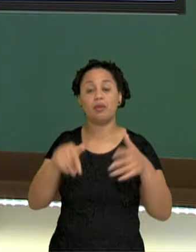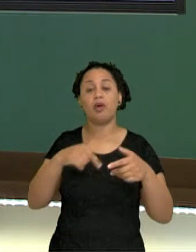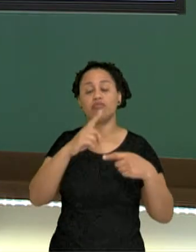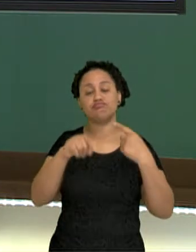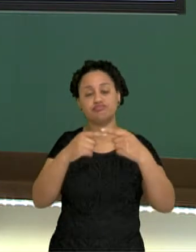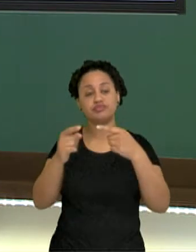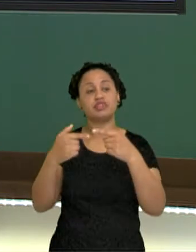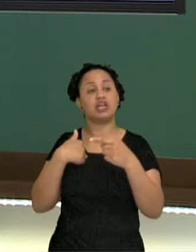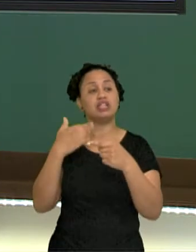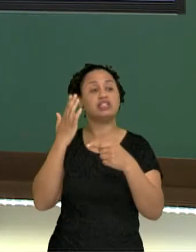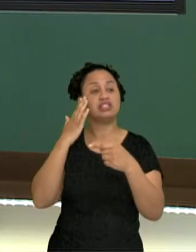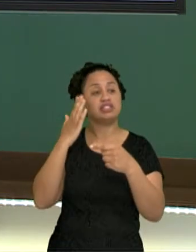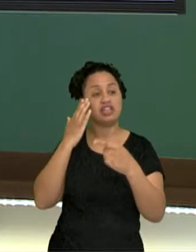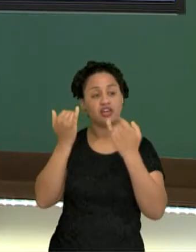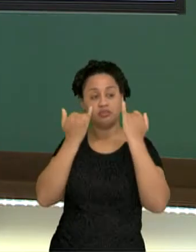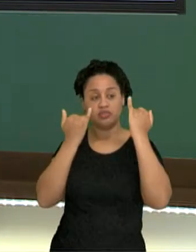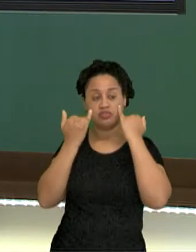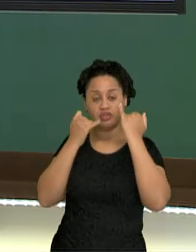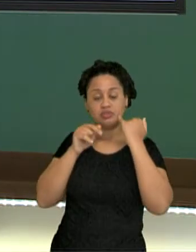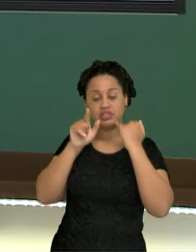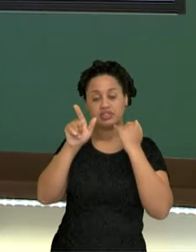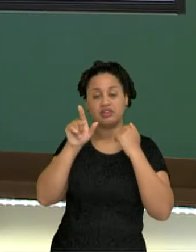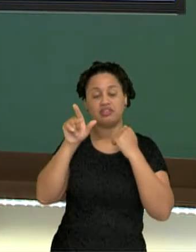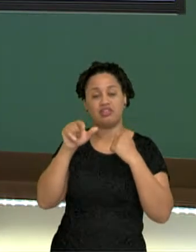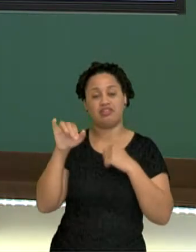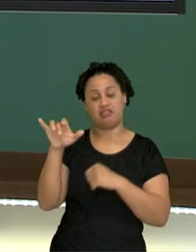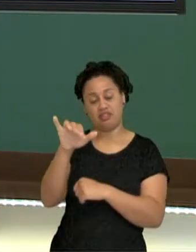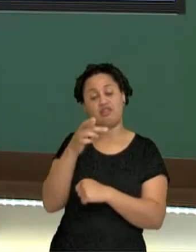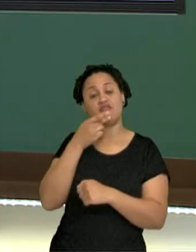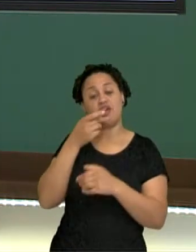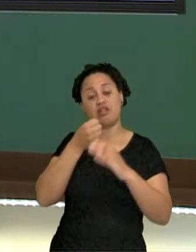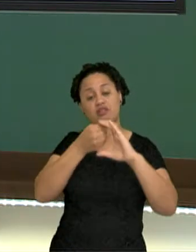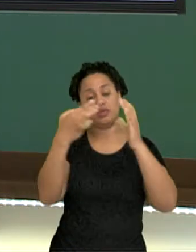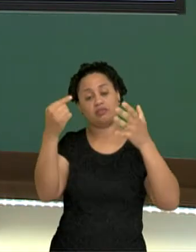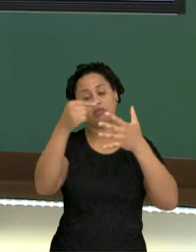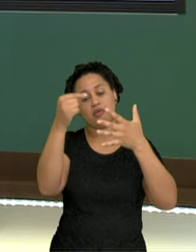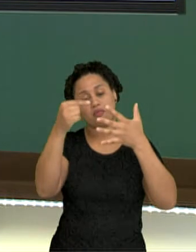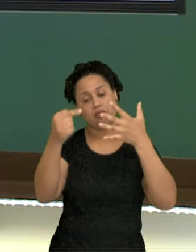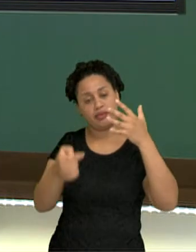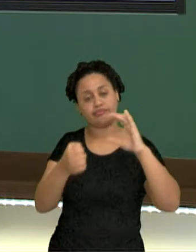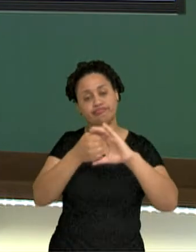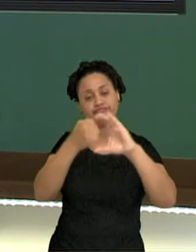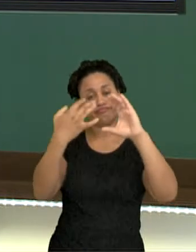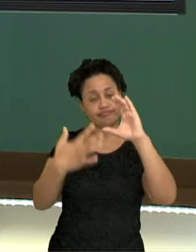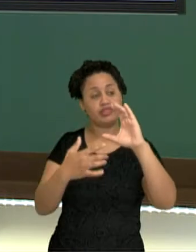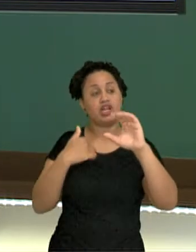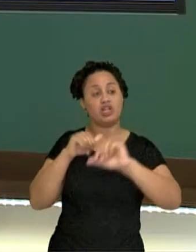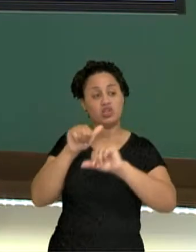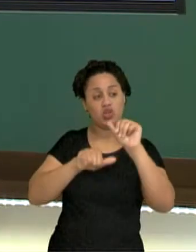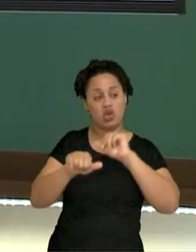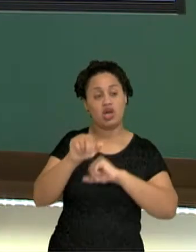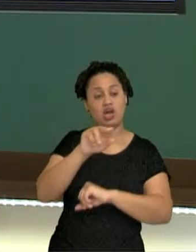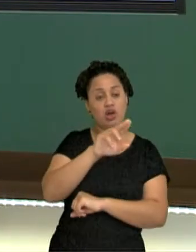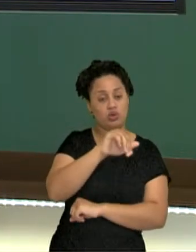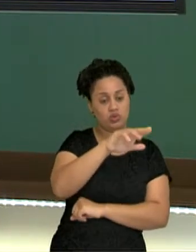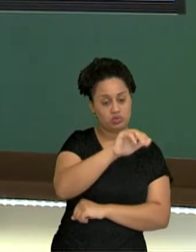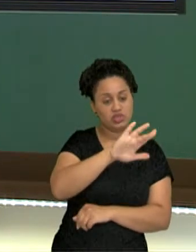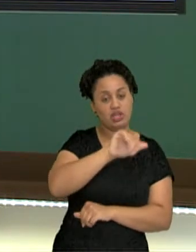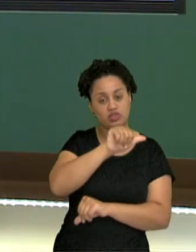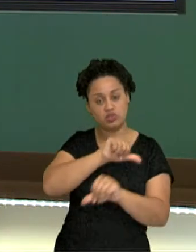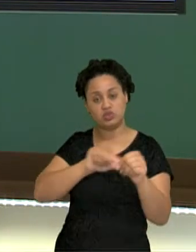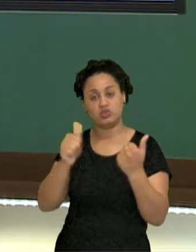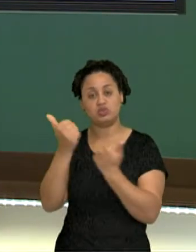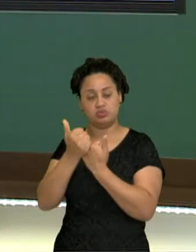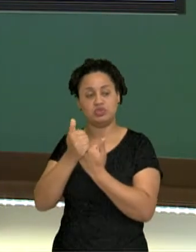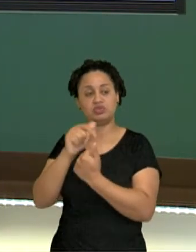passa a saber mais sobre a aranha, ele fala várias características para essa aranha, já troca de UNA para LA, já não é